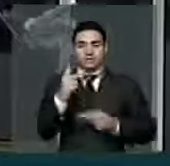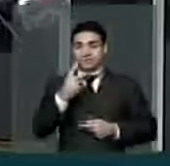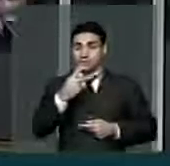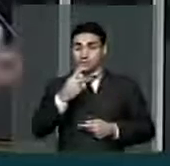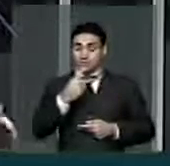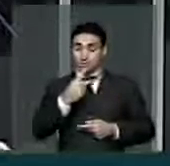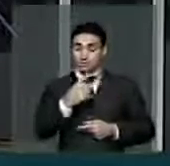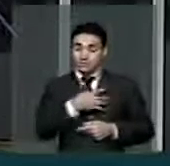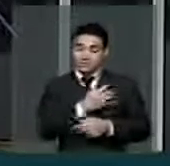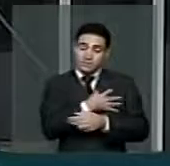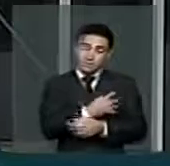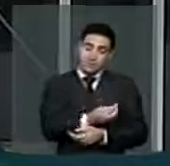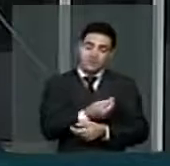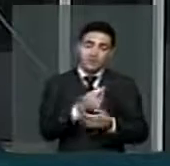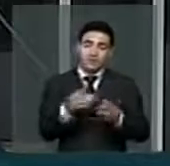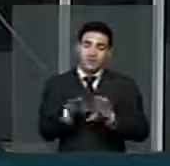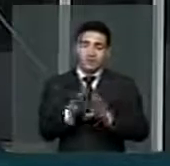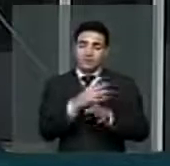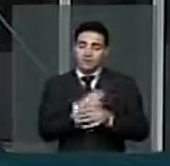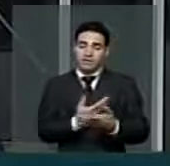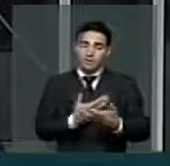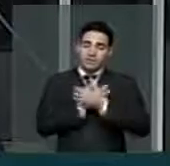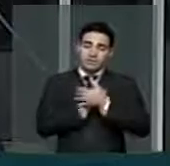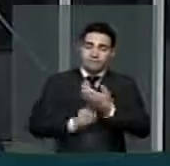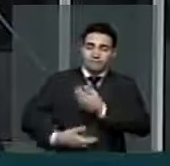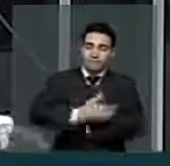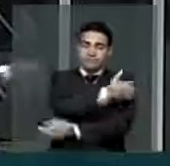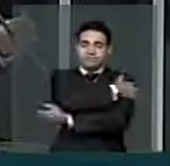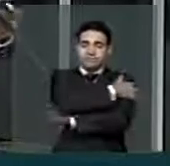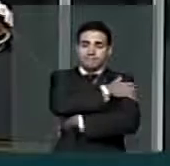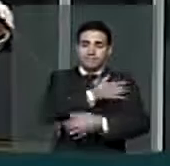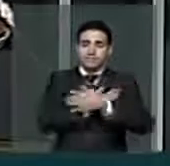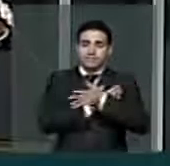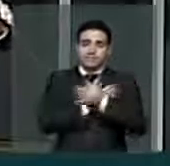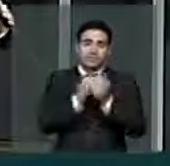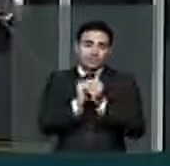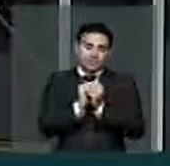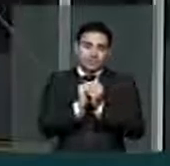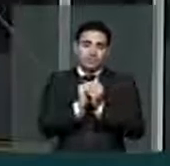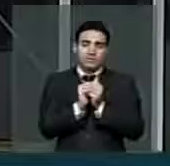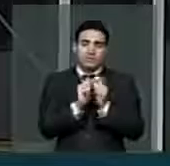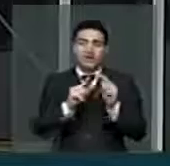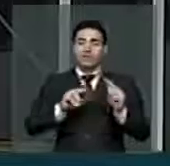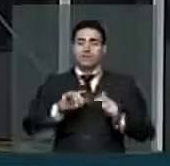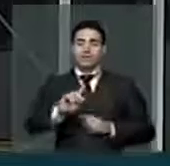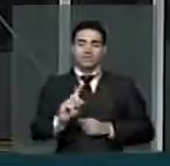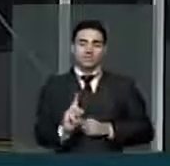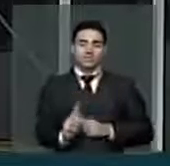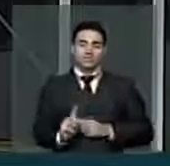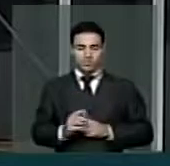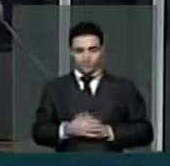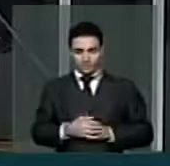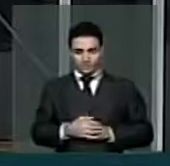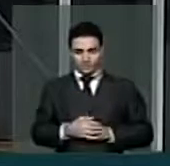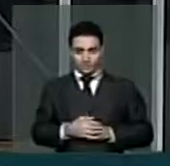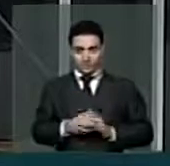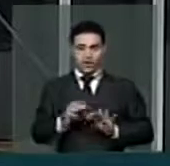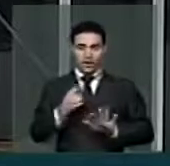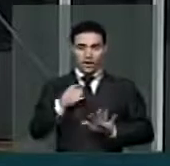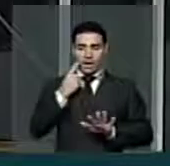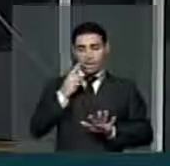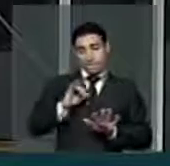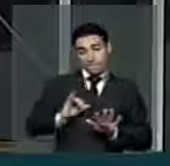filhos e sendo abraçado pelos seus filhos. E não se trata isso, não se trata de